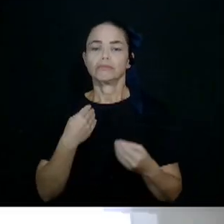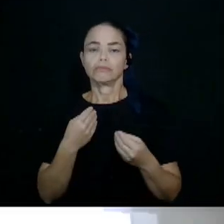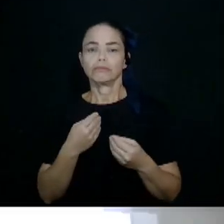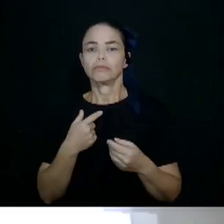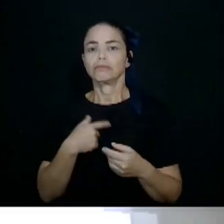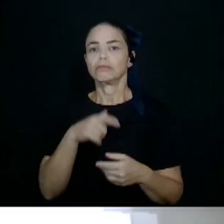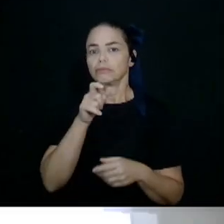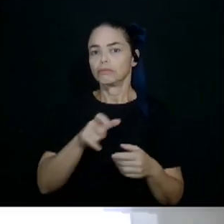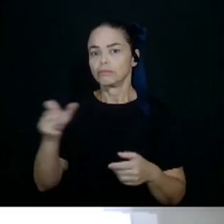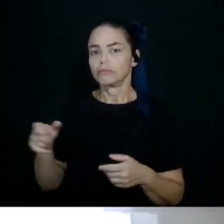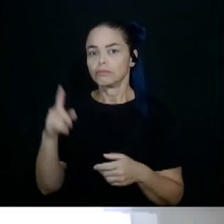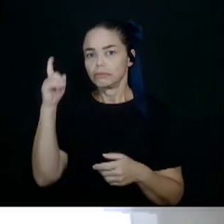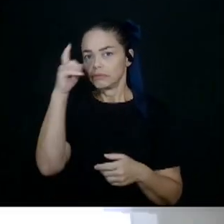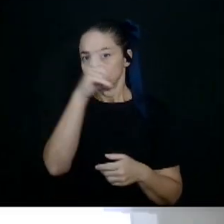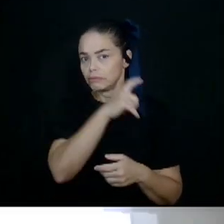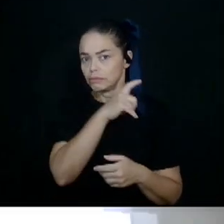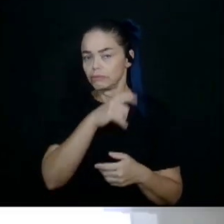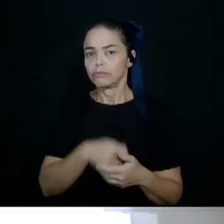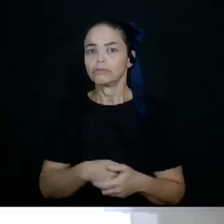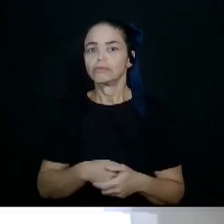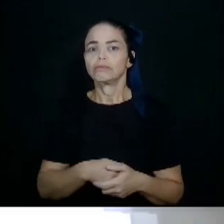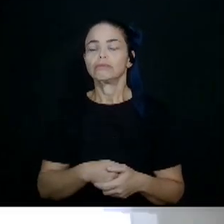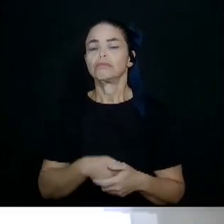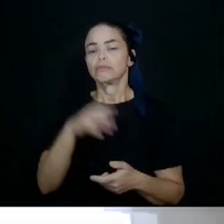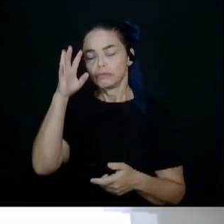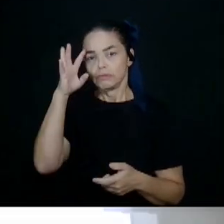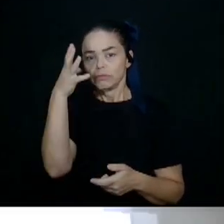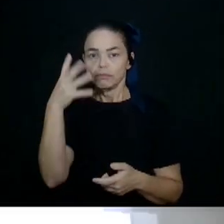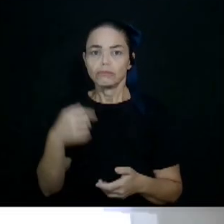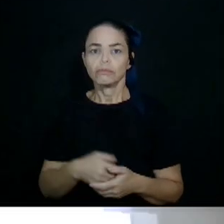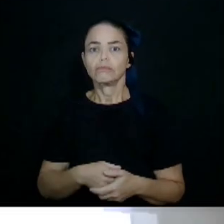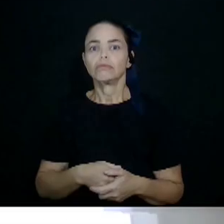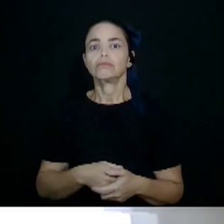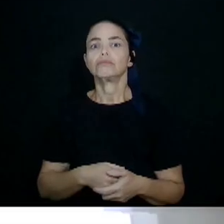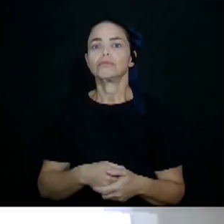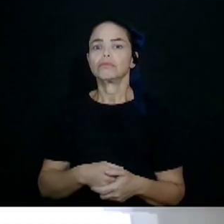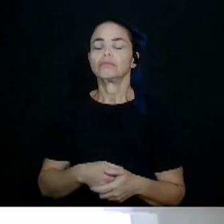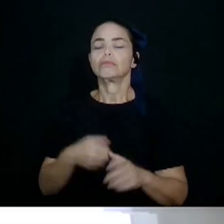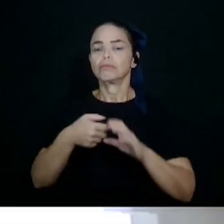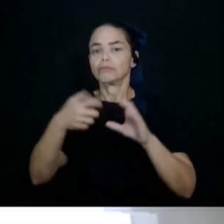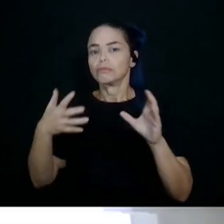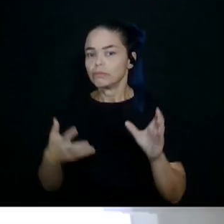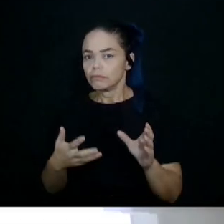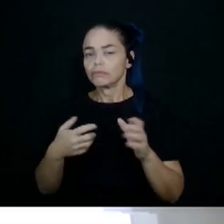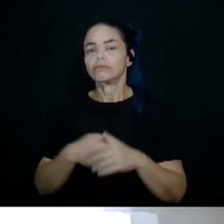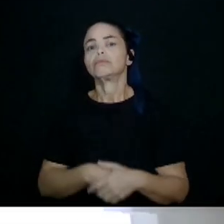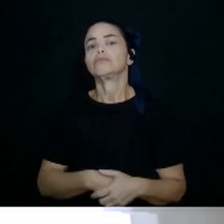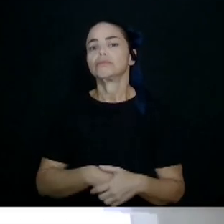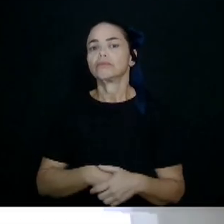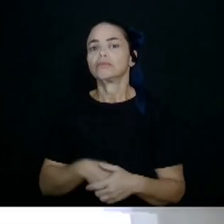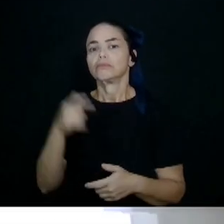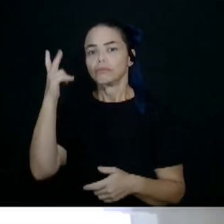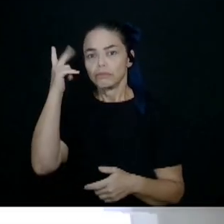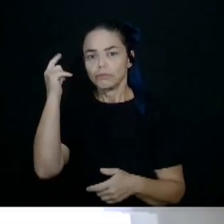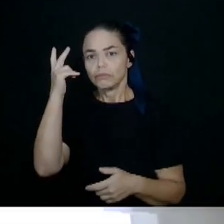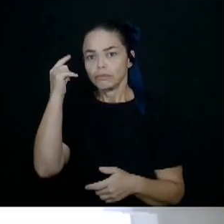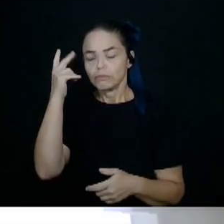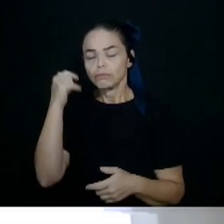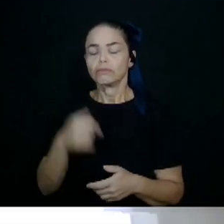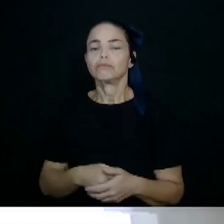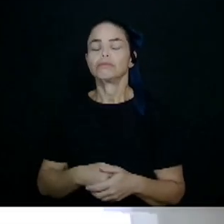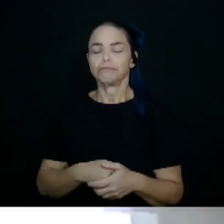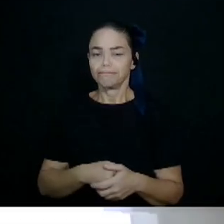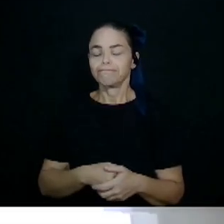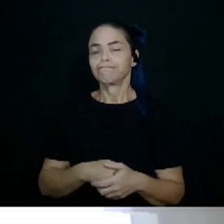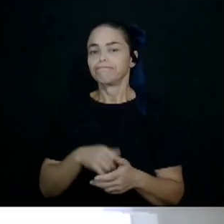têm dificuldades de tomada de decisão, né? Isso é uma característica que pode ser comum, pessoas que têm uma vulnerabilidade ao